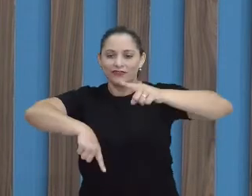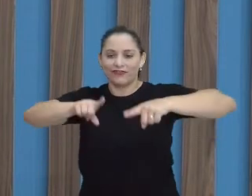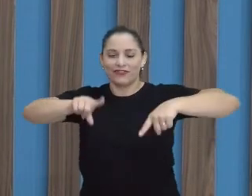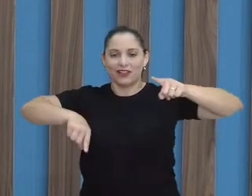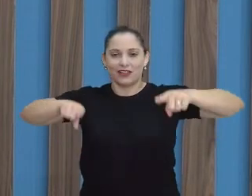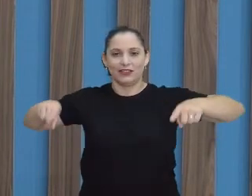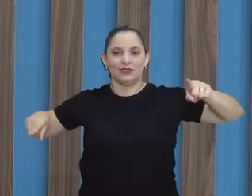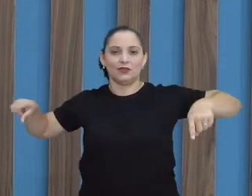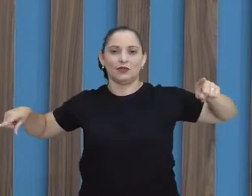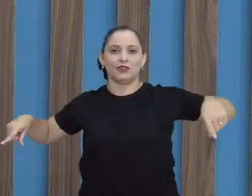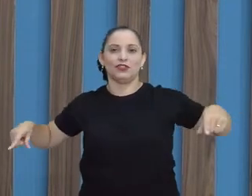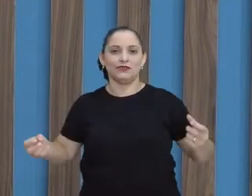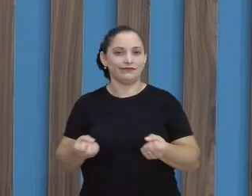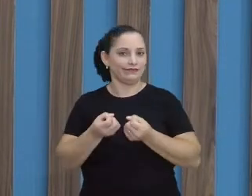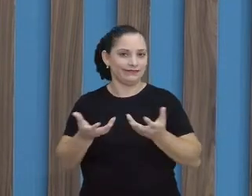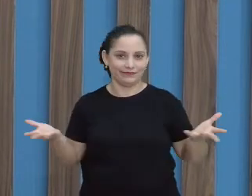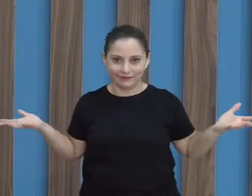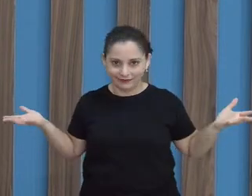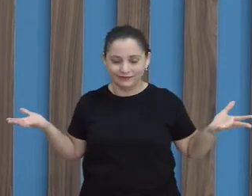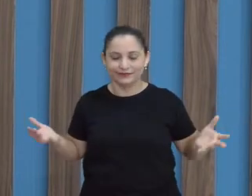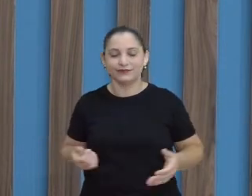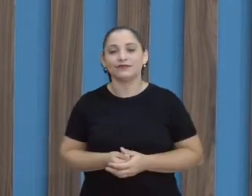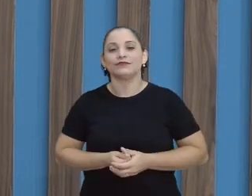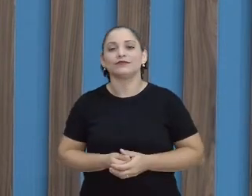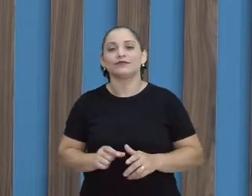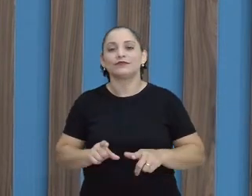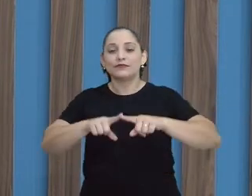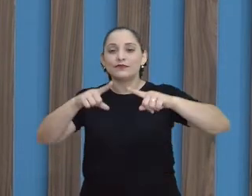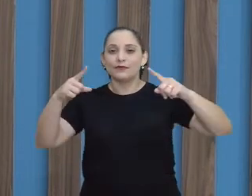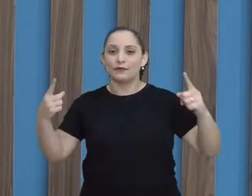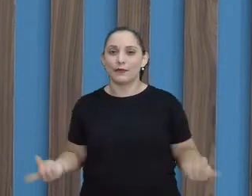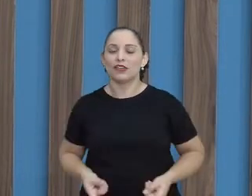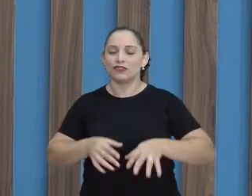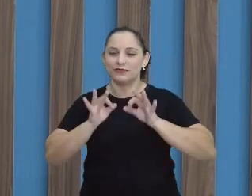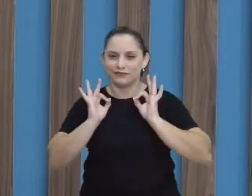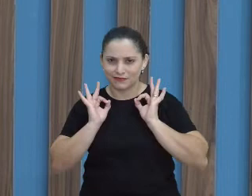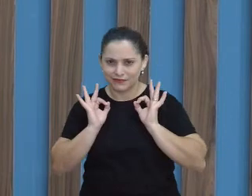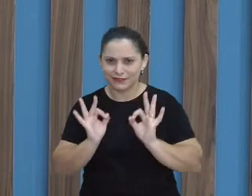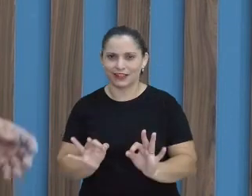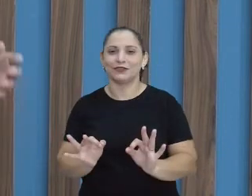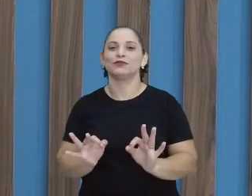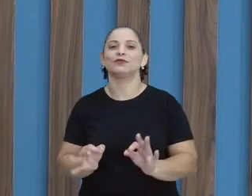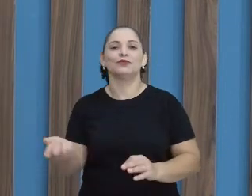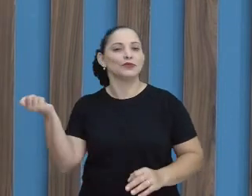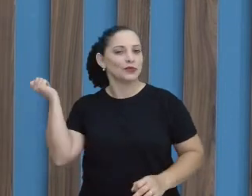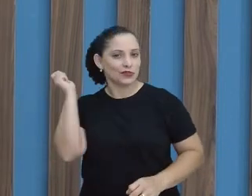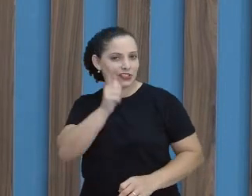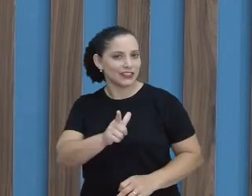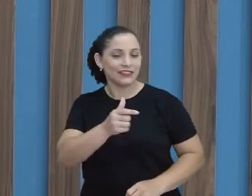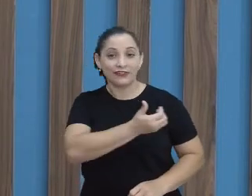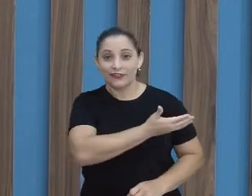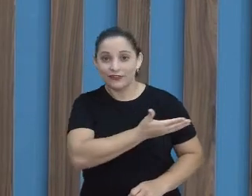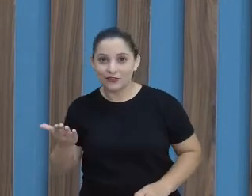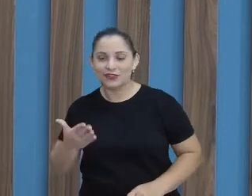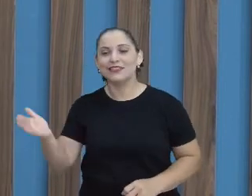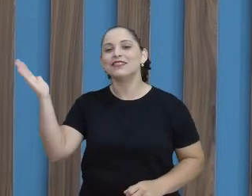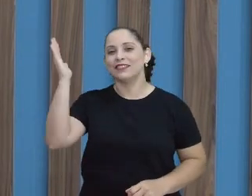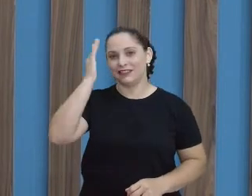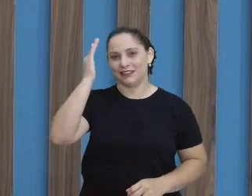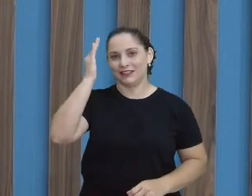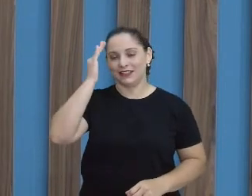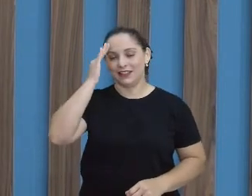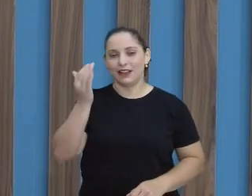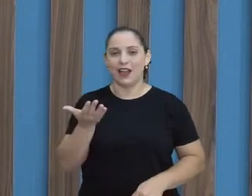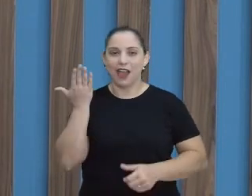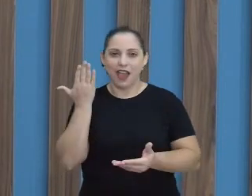são gigantes, né? Mas vai dar tudo certo, espero que você entenda, tá? Tiago preparou